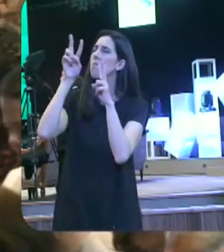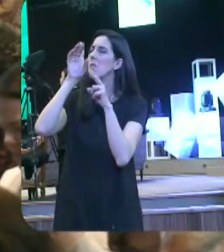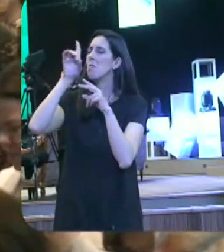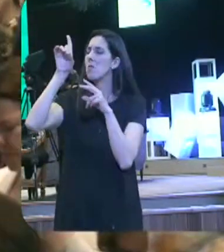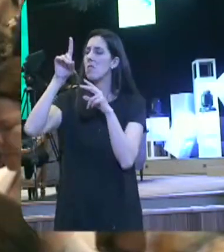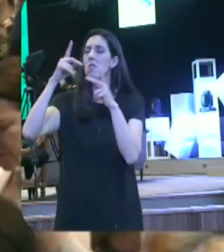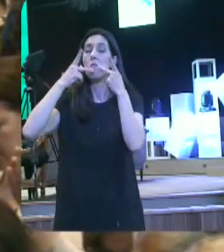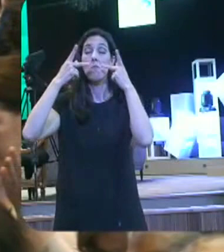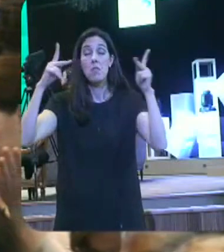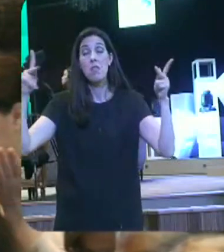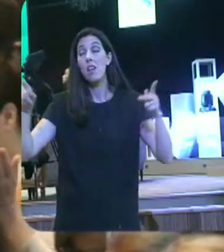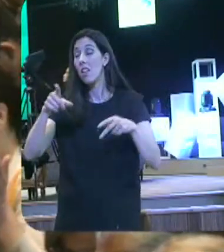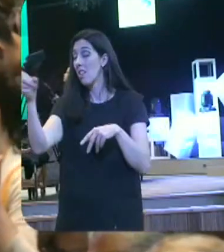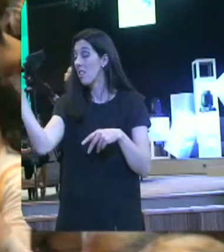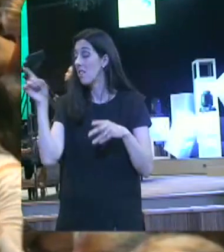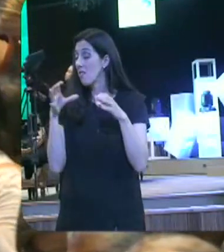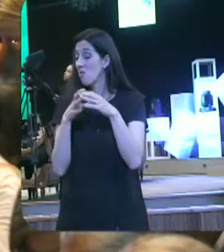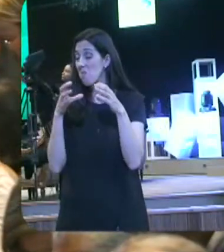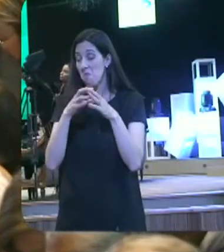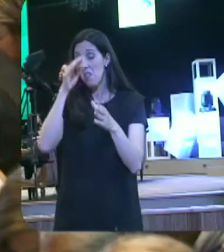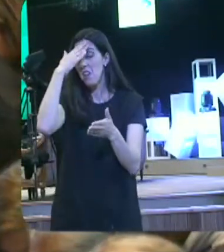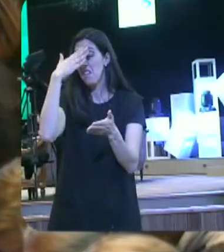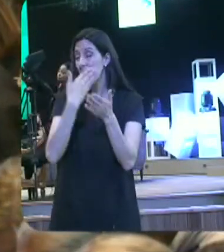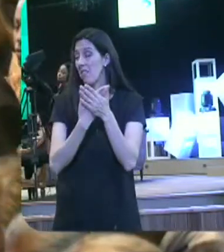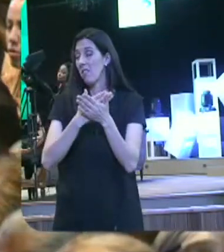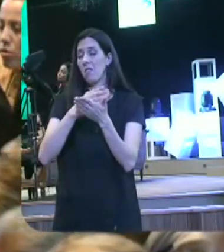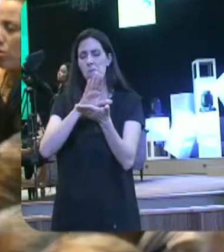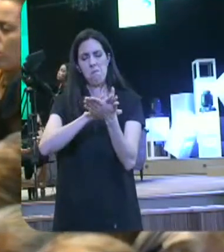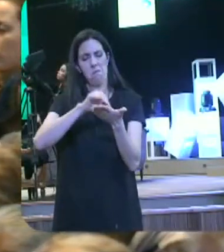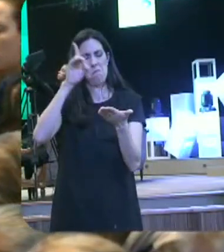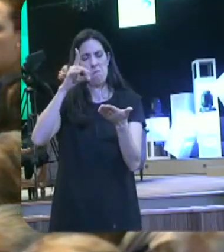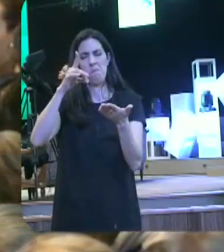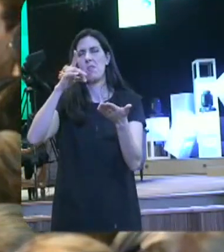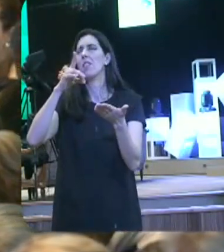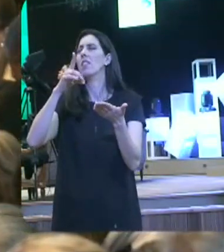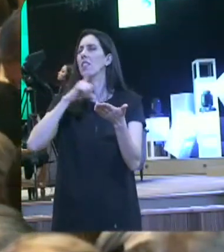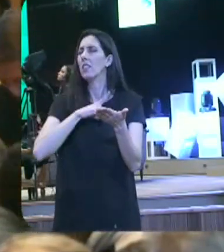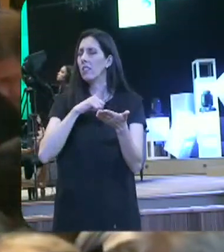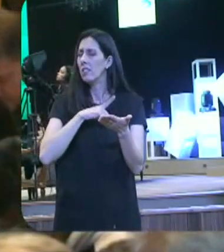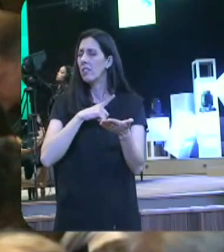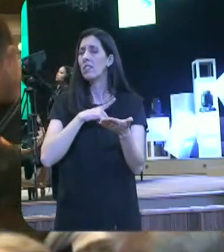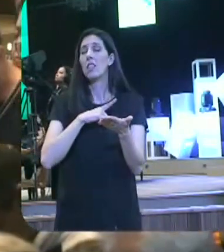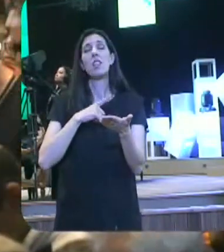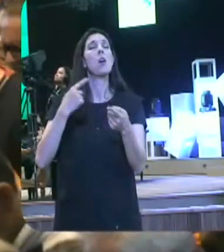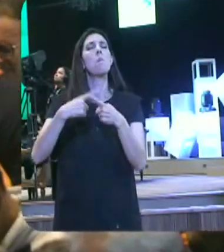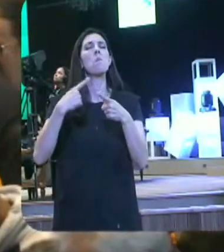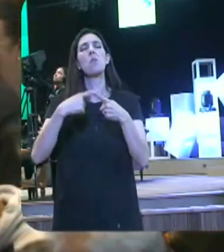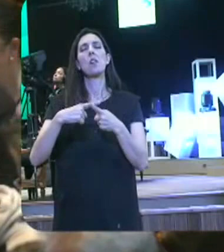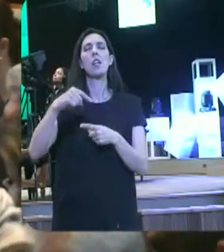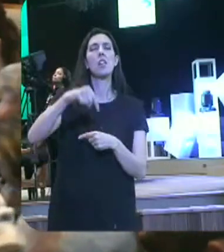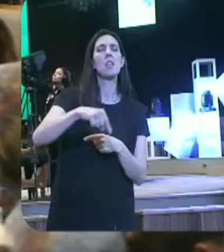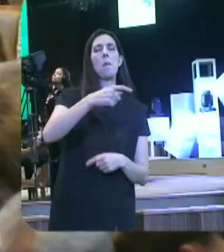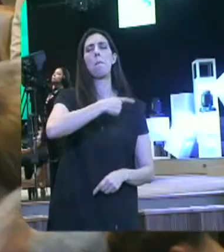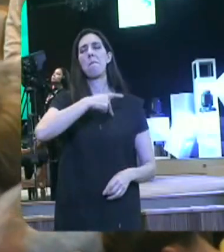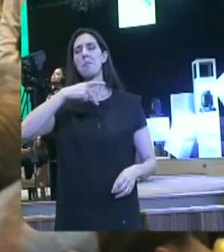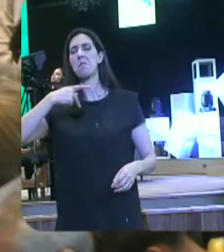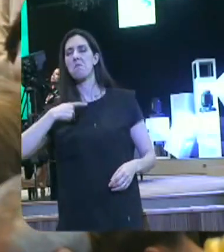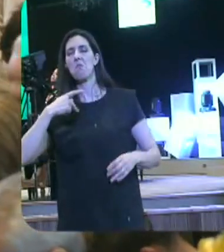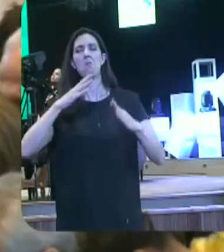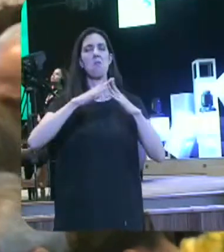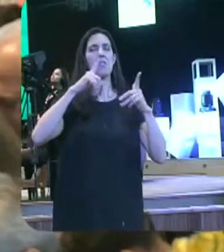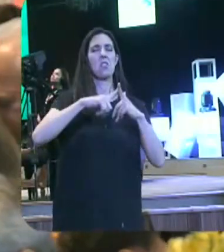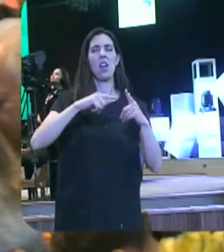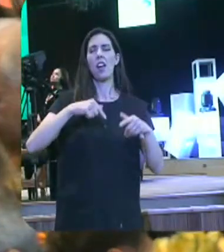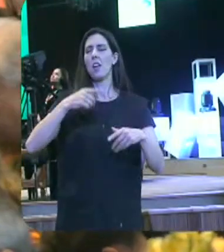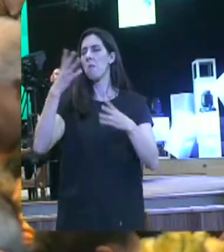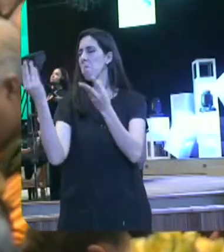eles creram na mensagem da tua palavra. E eles não estão aqui por causa de uma igreja ou um pastor, porque muitos deles nem